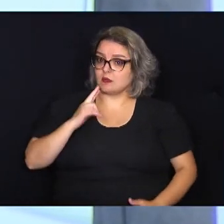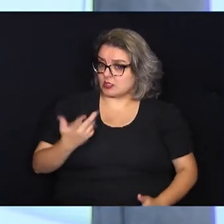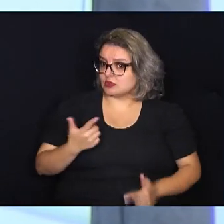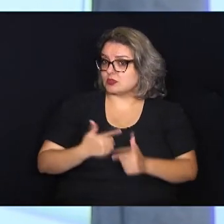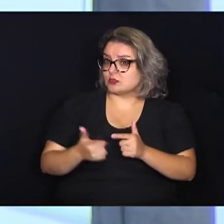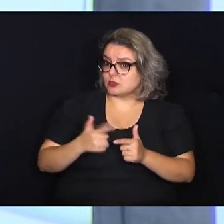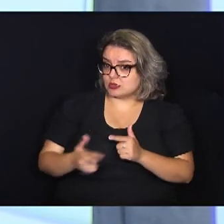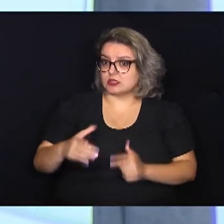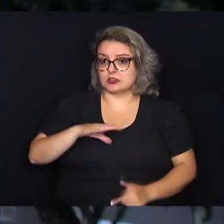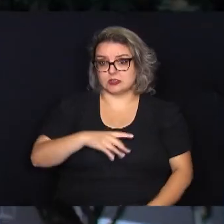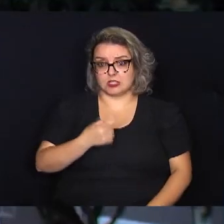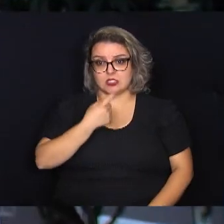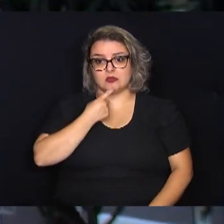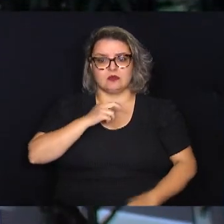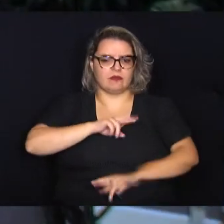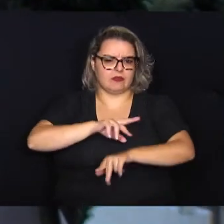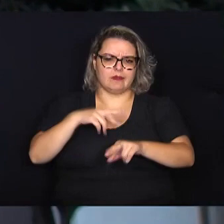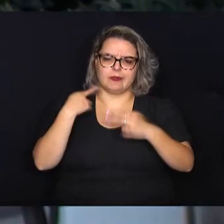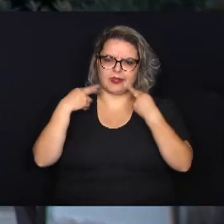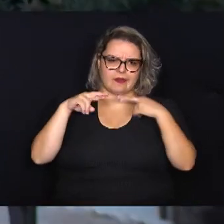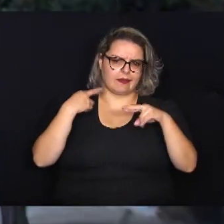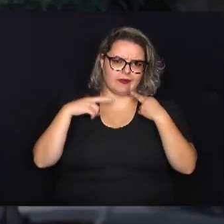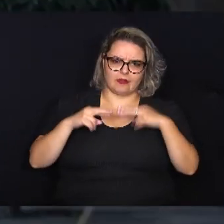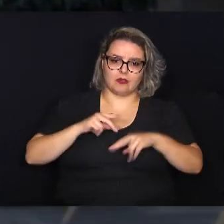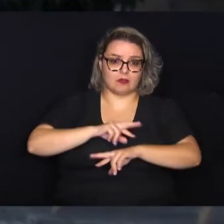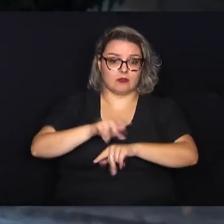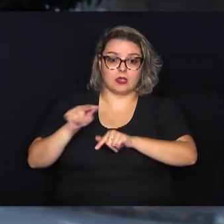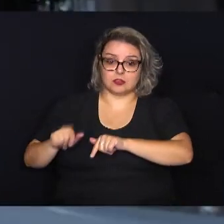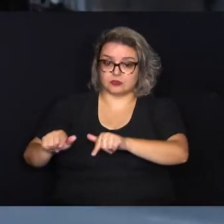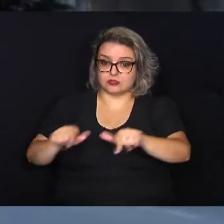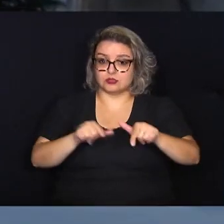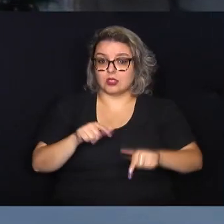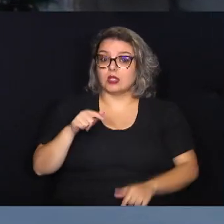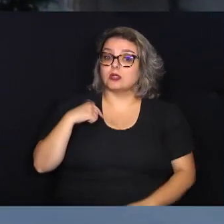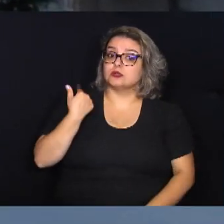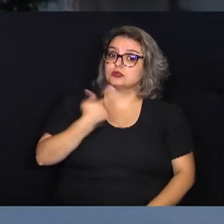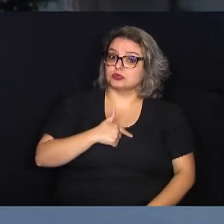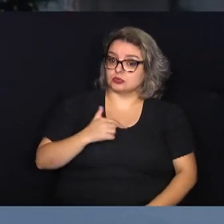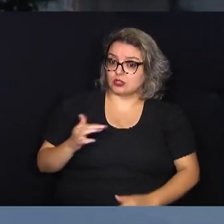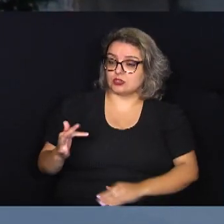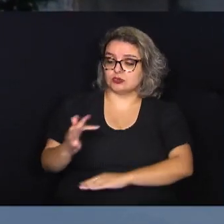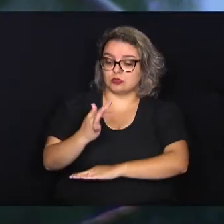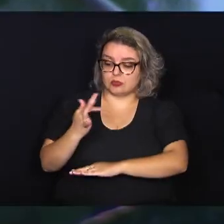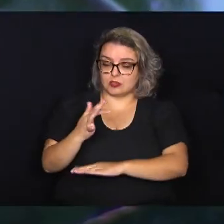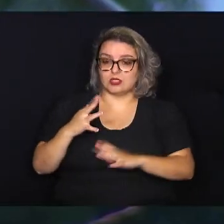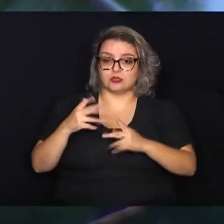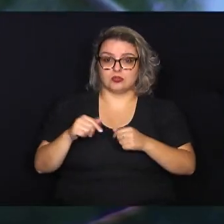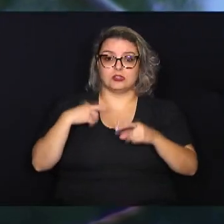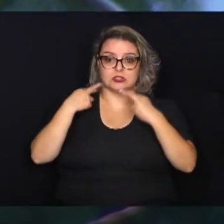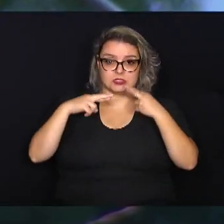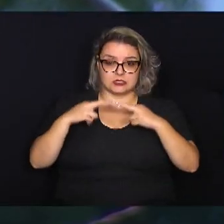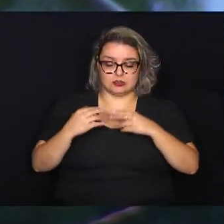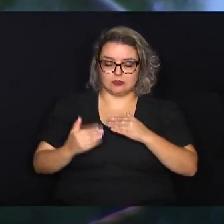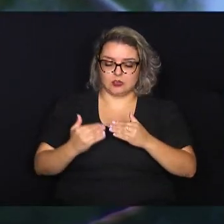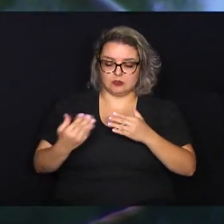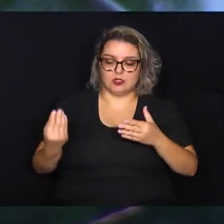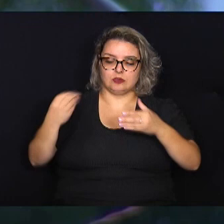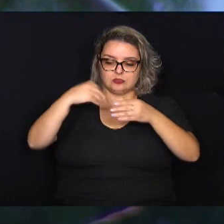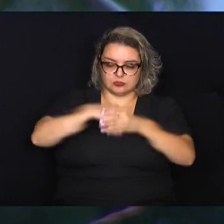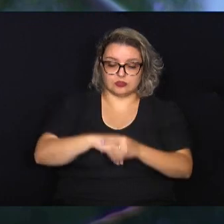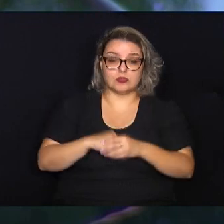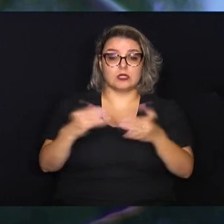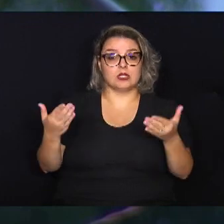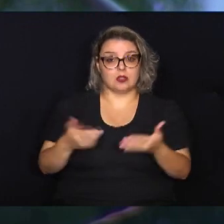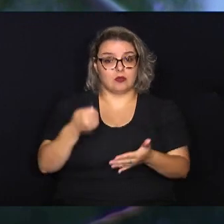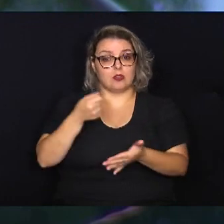da cidade. Muitas reclamações em diversos lugares, nós estamos formalizando todas essas reclamações e agora estamos